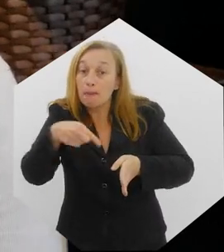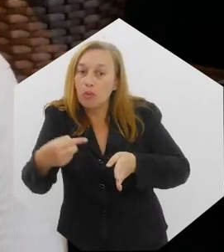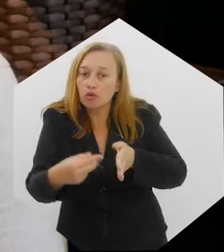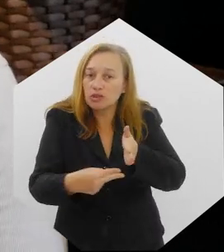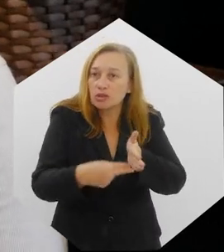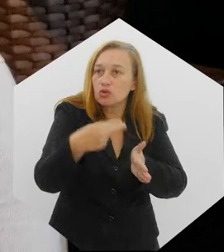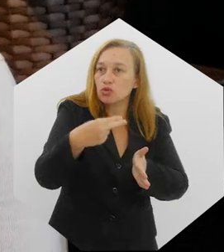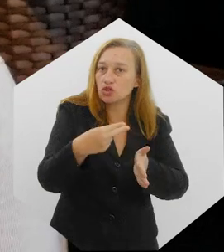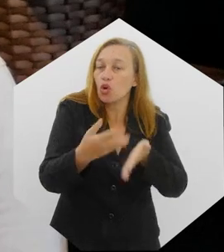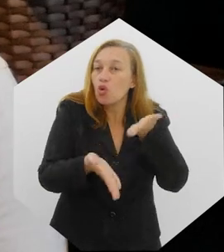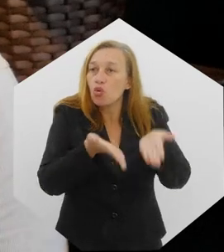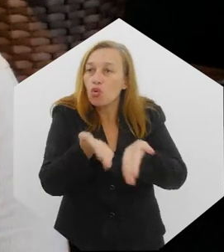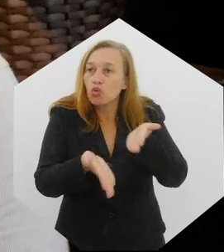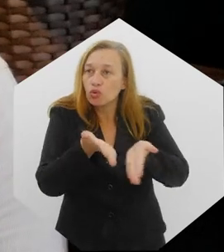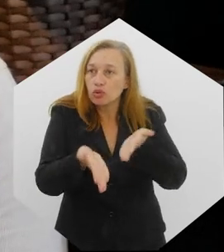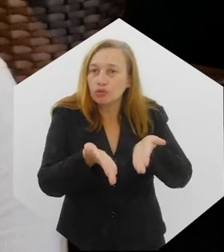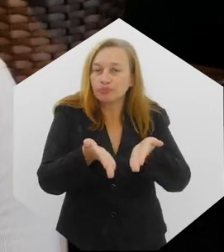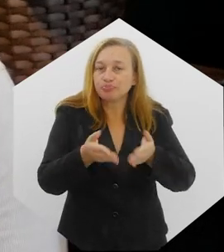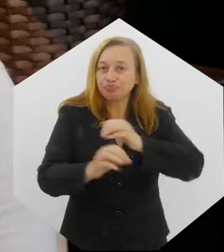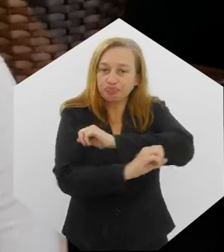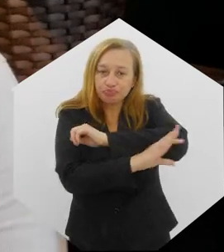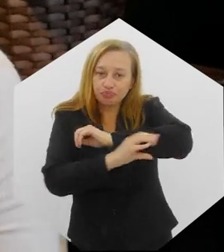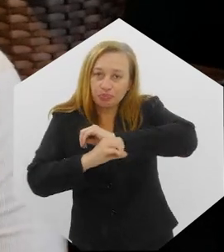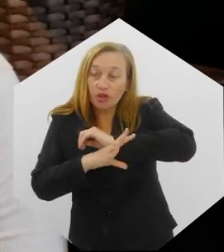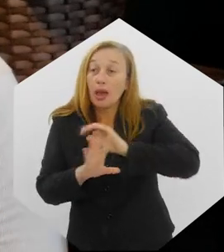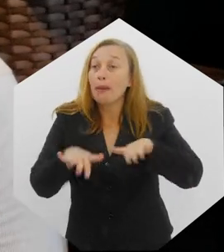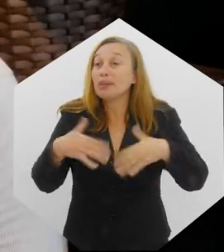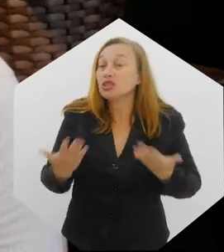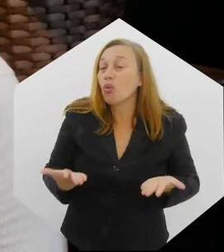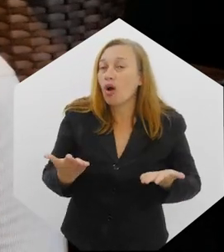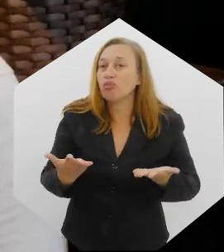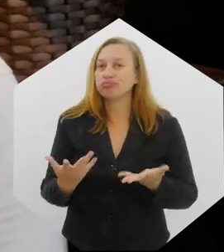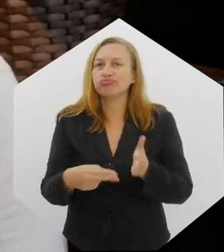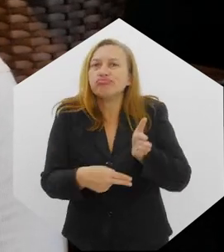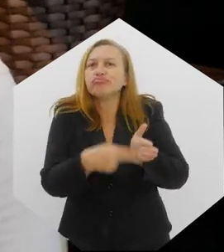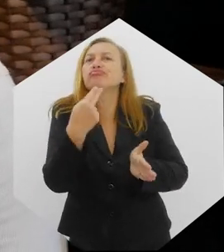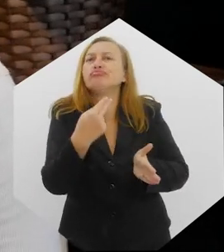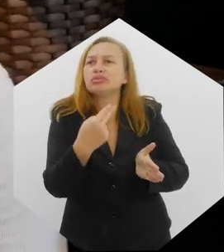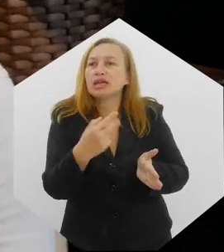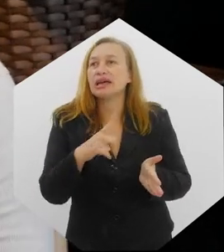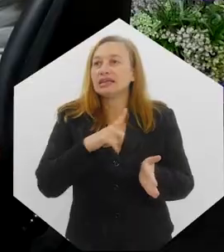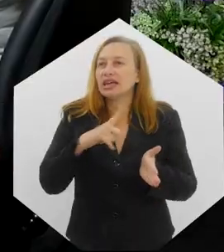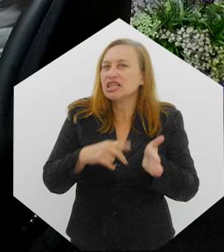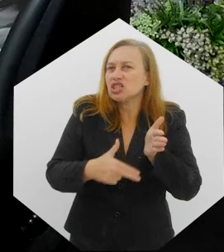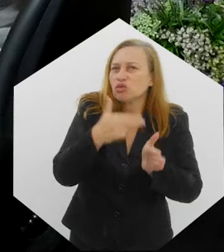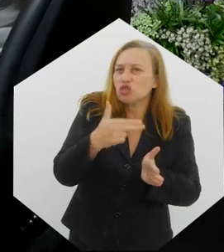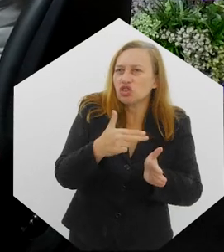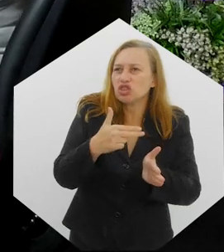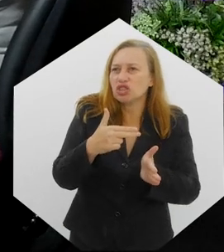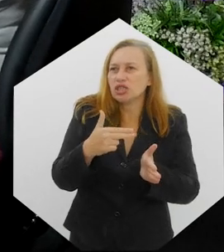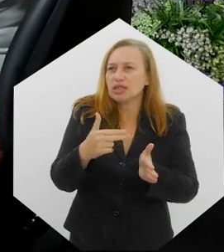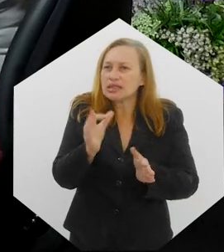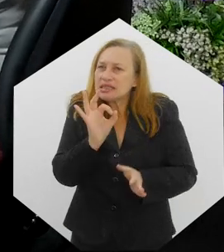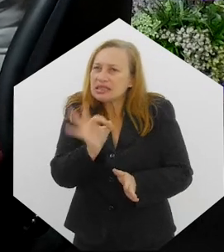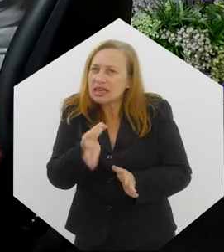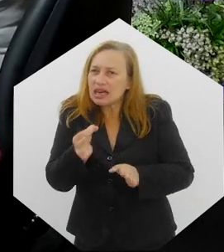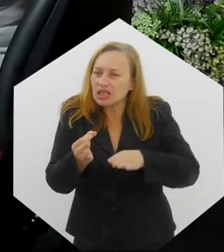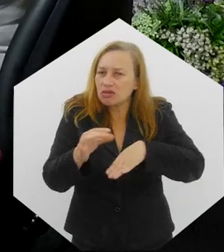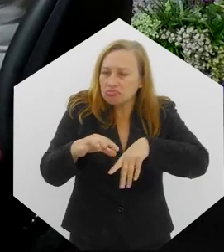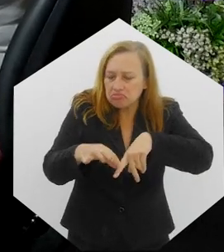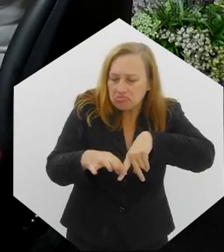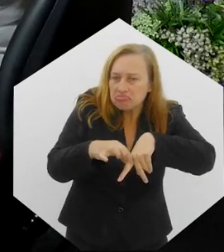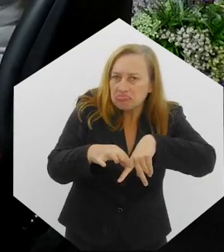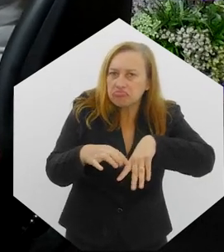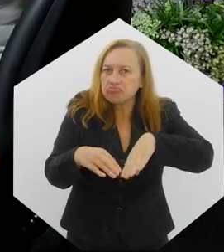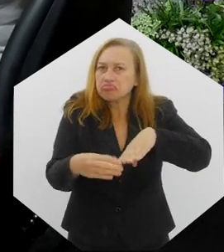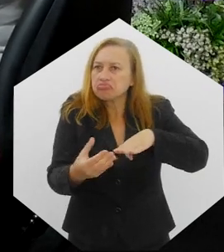né? Para o cuidado em relação a casos de trombose. Mas quais são essas cirurgias, né? Existem cirurgias específicas na questão ortopédica